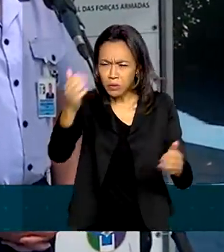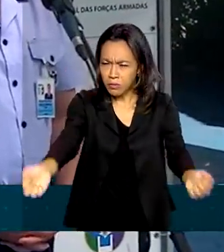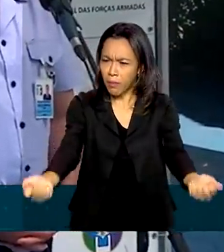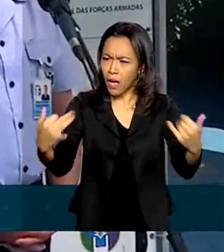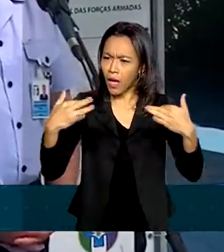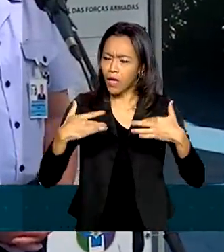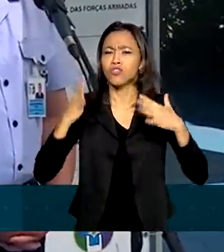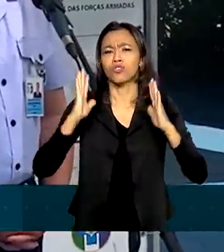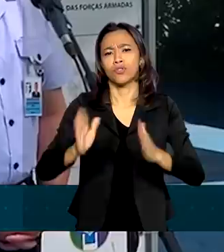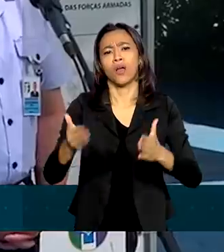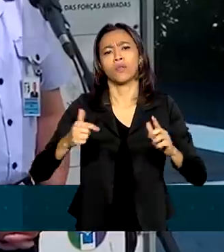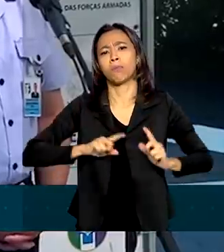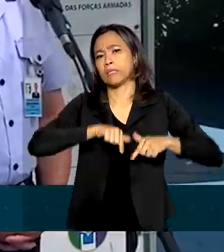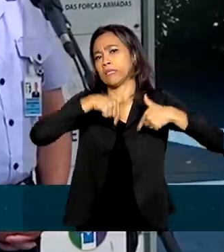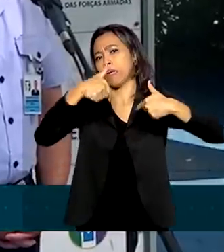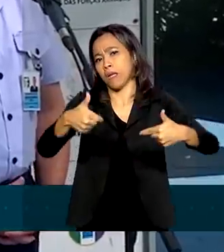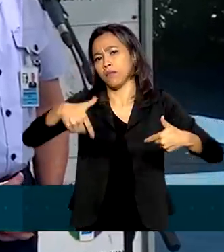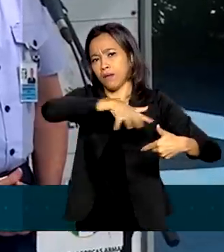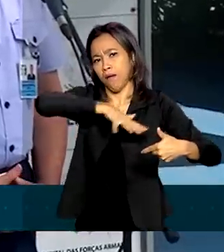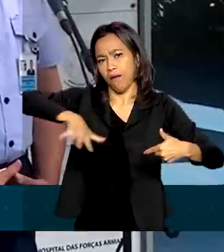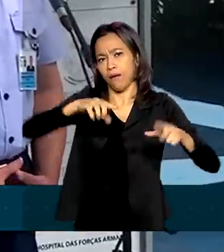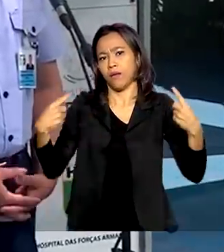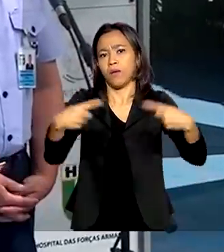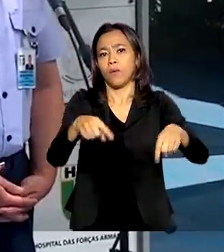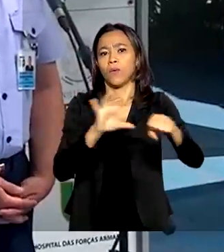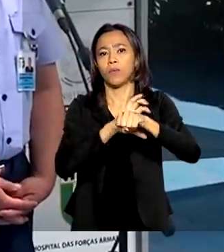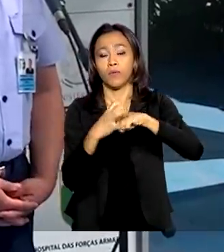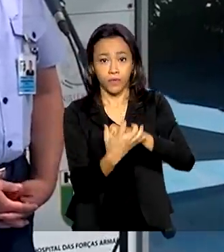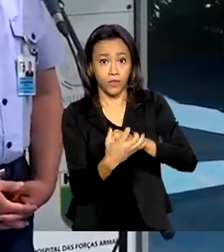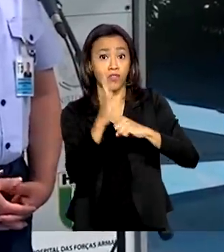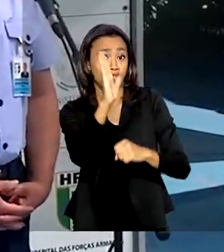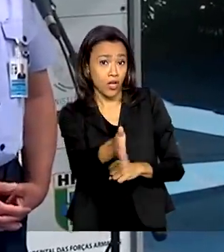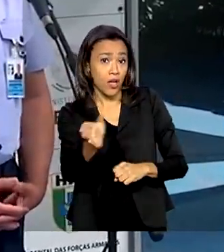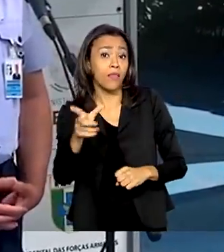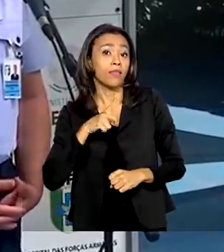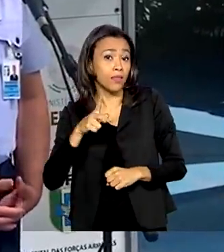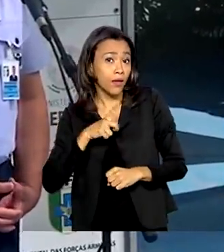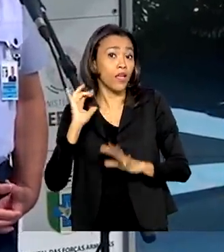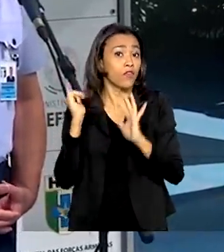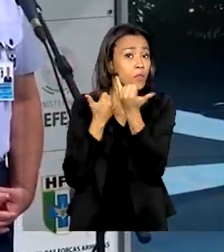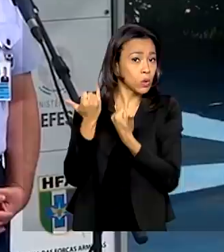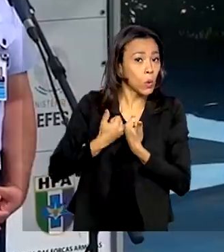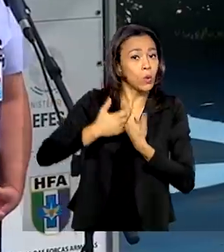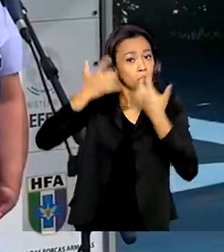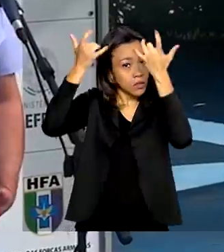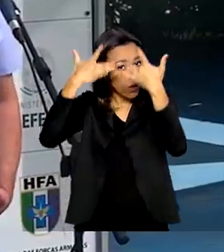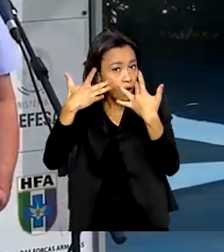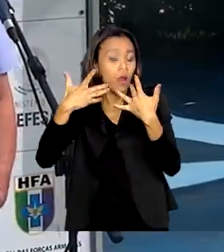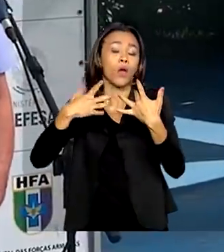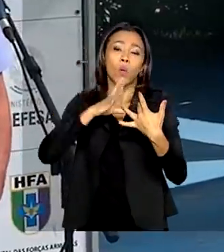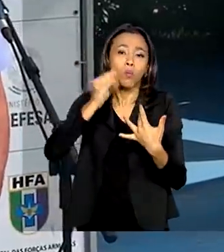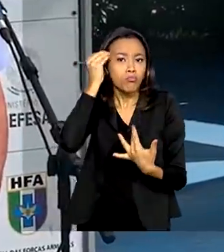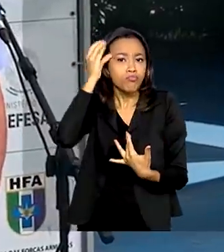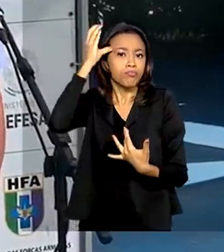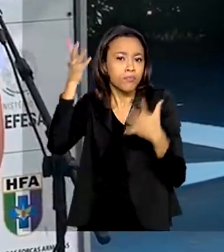atuando na área precípua de combate ao coronavírus. Já têm as suas informações, os seus conhecimentos adquiridos